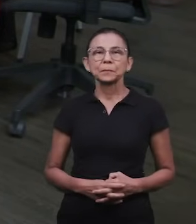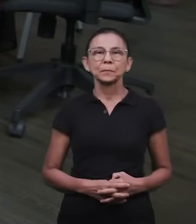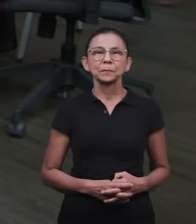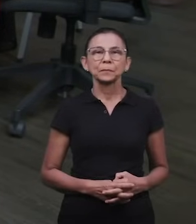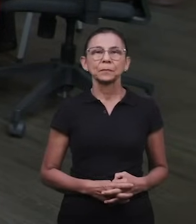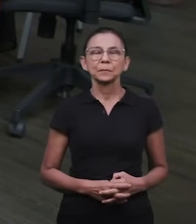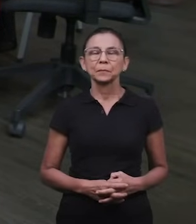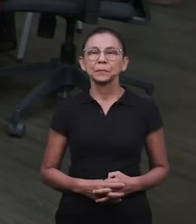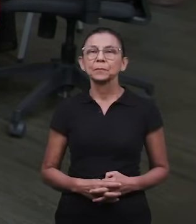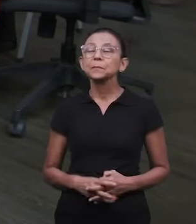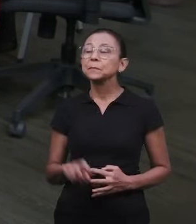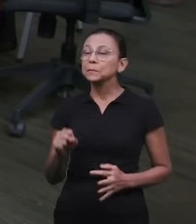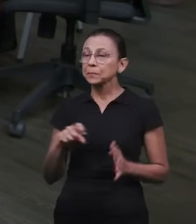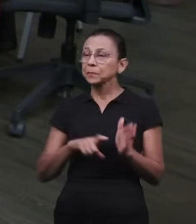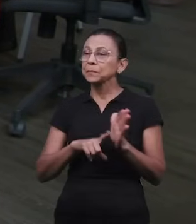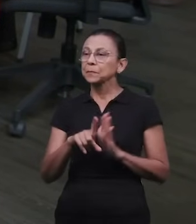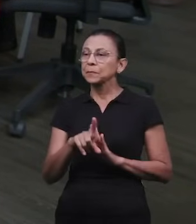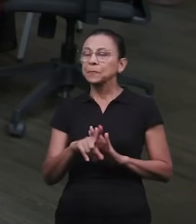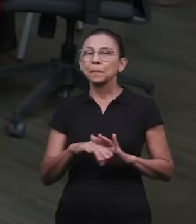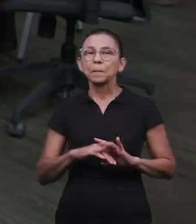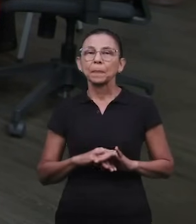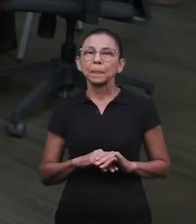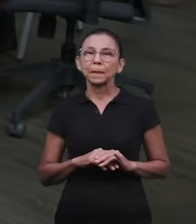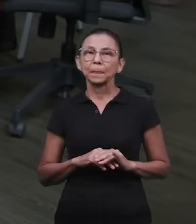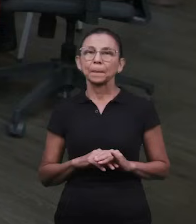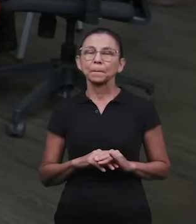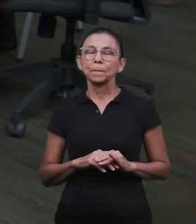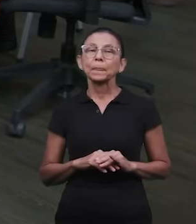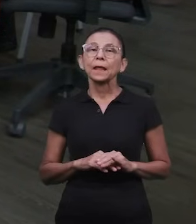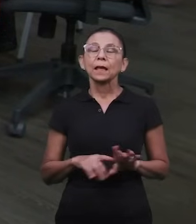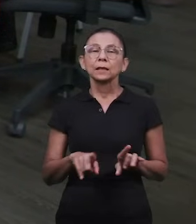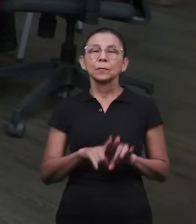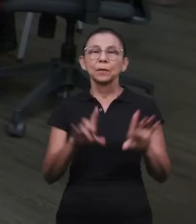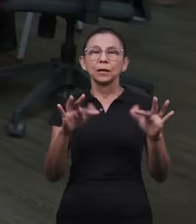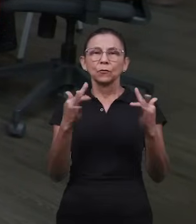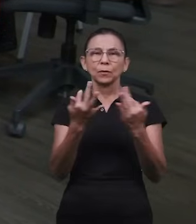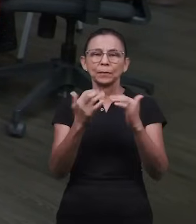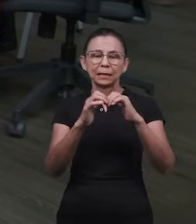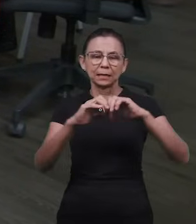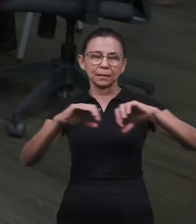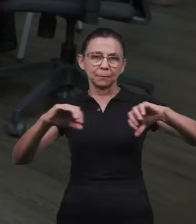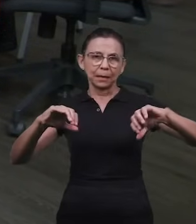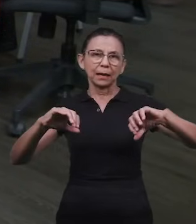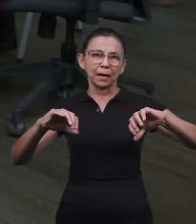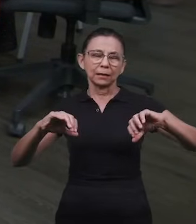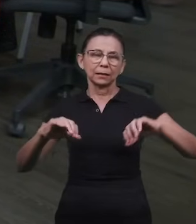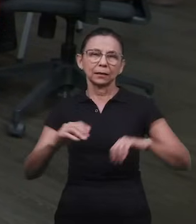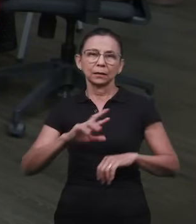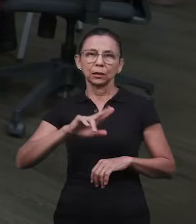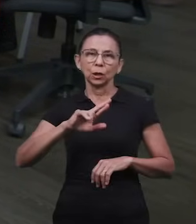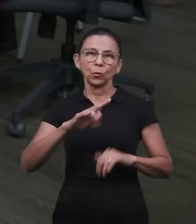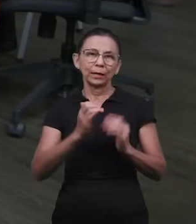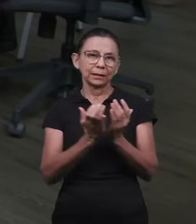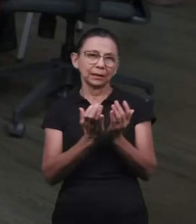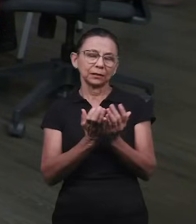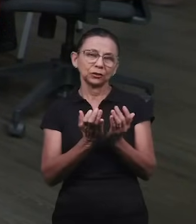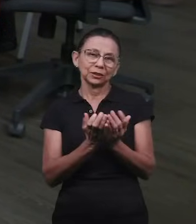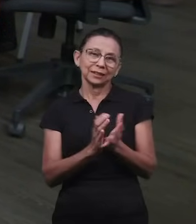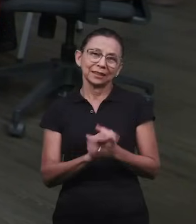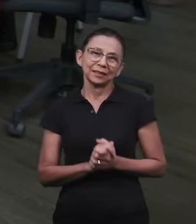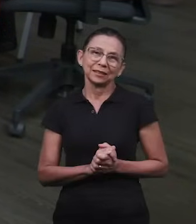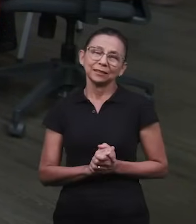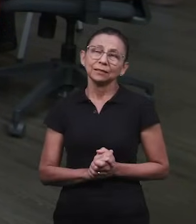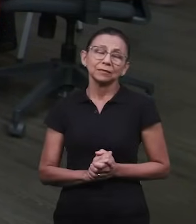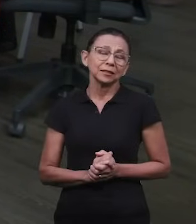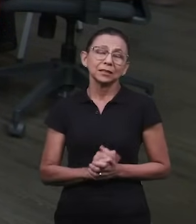temos mais perguntas? Temos mais perguntas, mas antes eu queria falar, porque eu já também vivi em lar dividido, nós também temos que aproveitar para